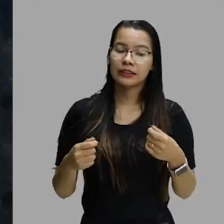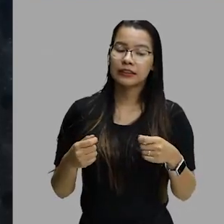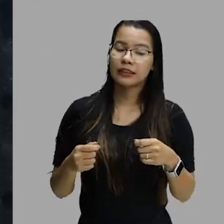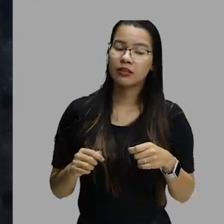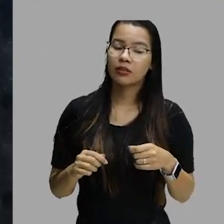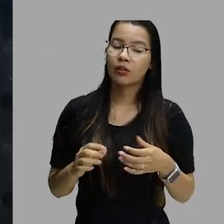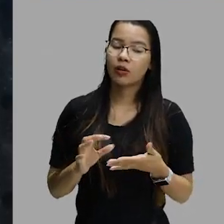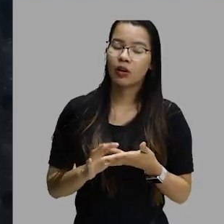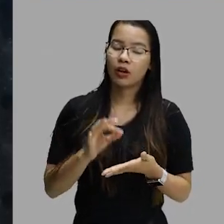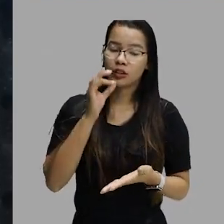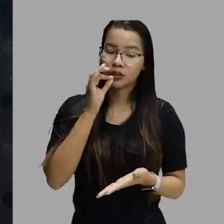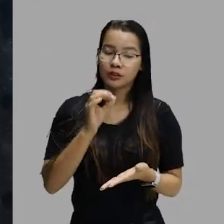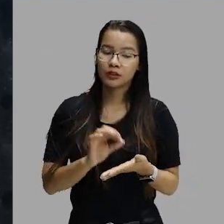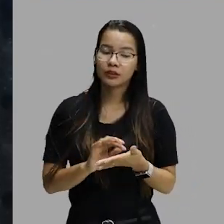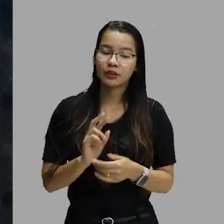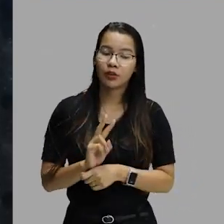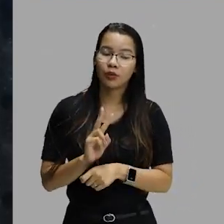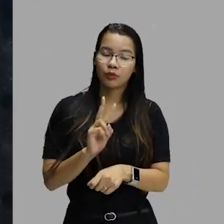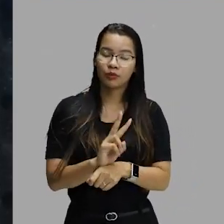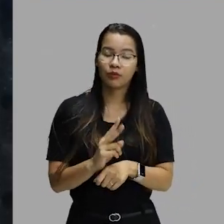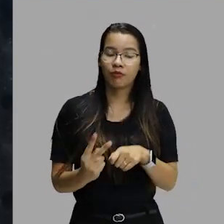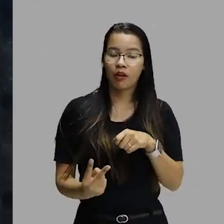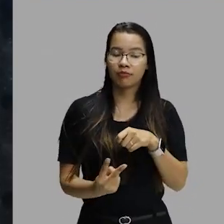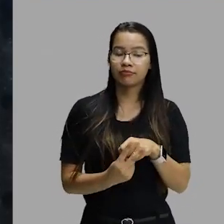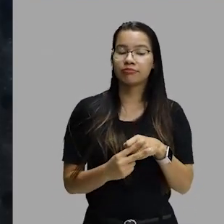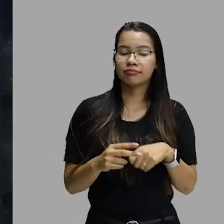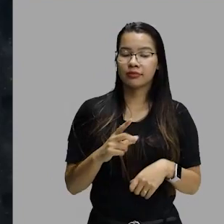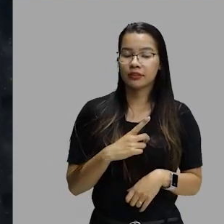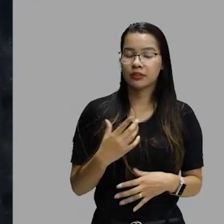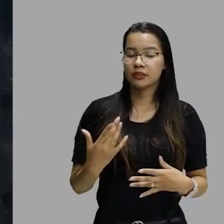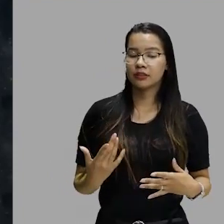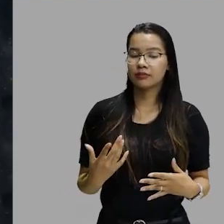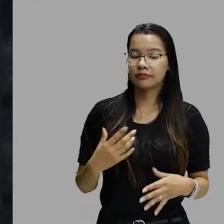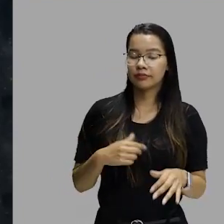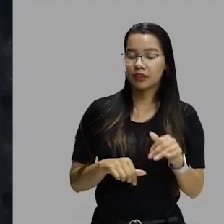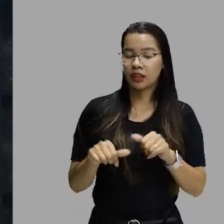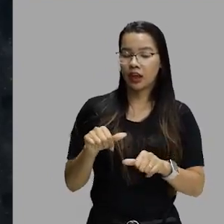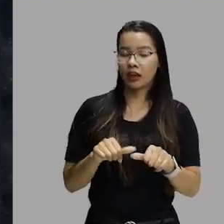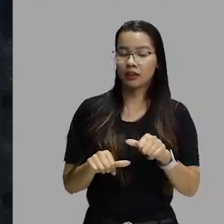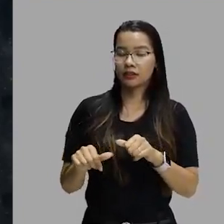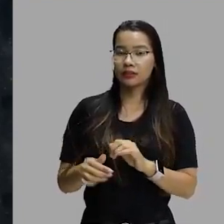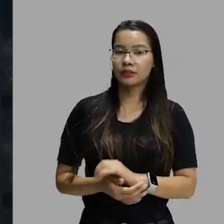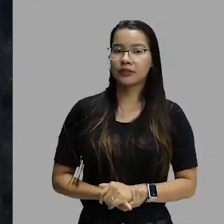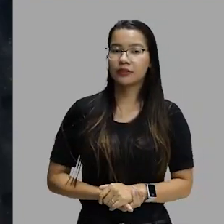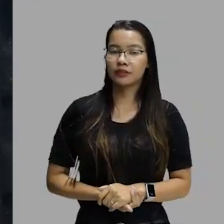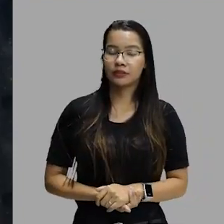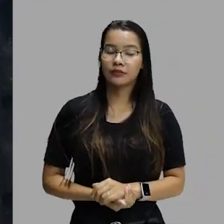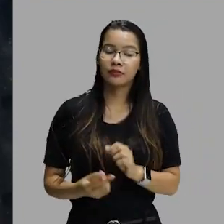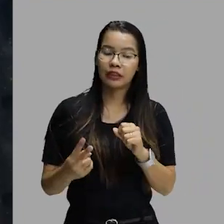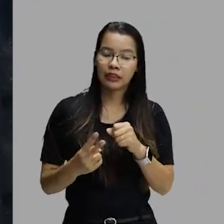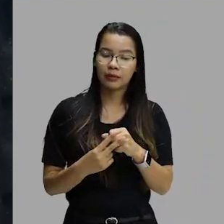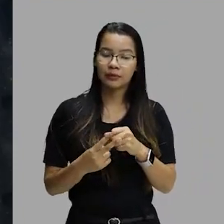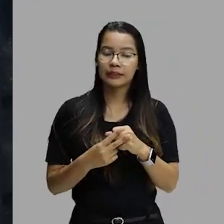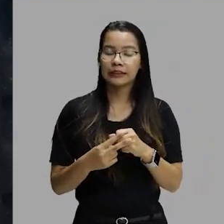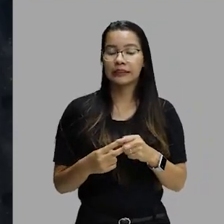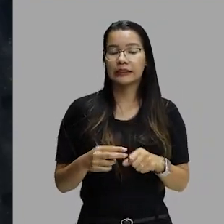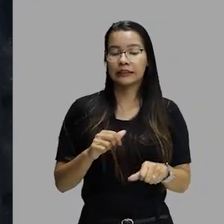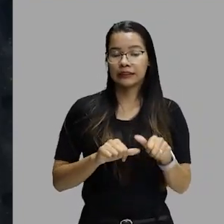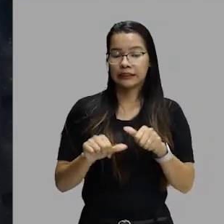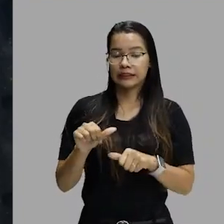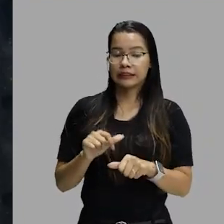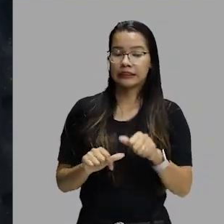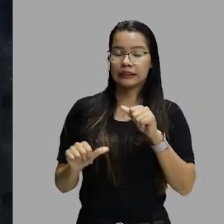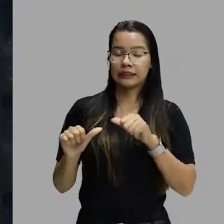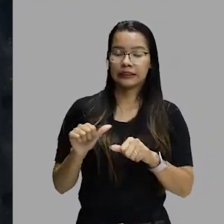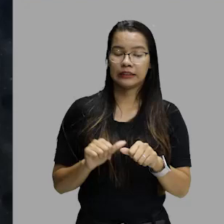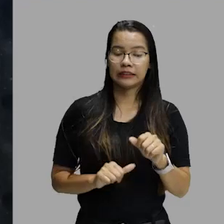Necessidade complementa o verbo ter. Aí eu tenho o verbo transitivo. Verbos transitivos são aqueles verbos